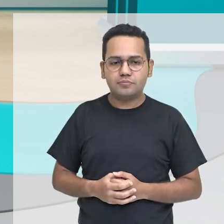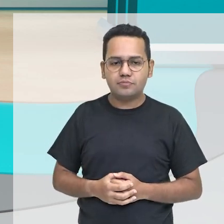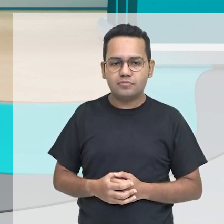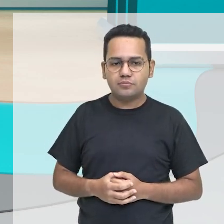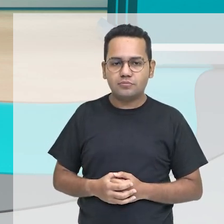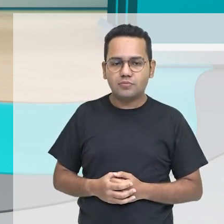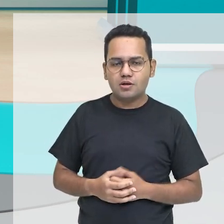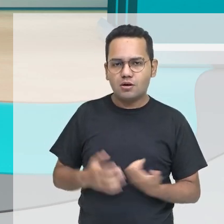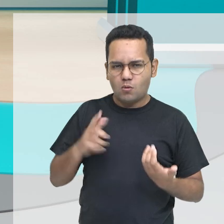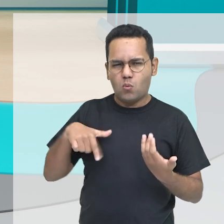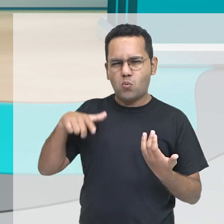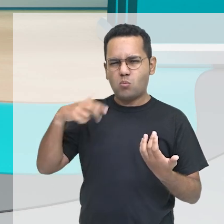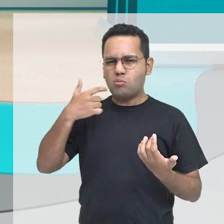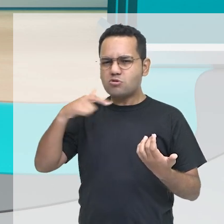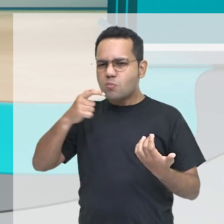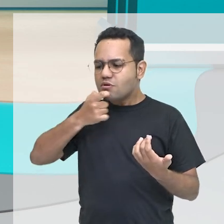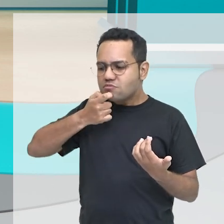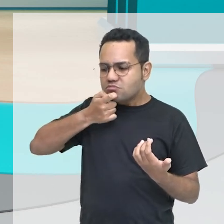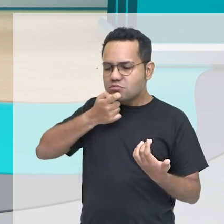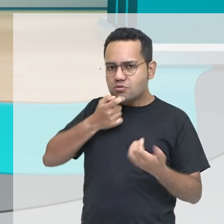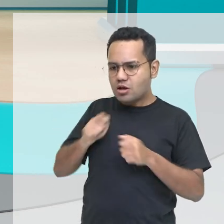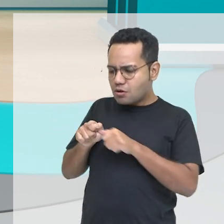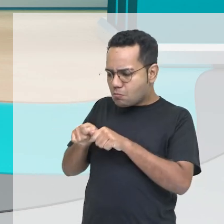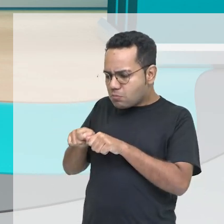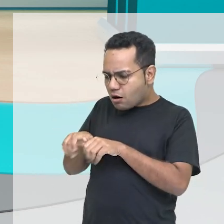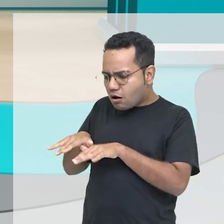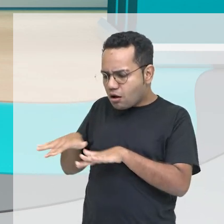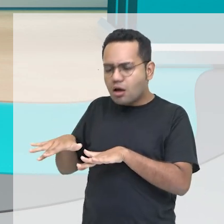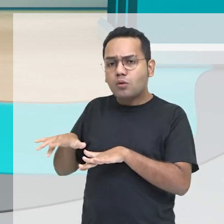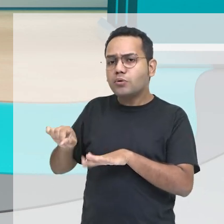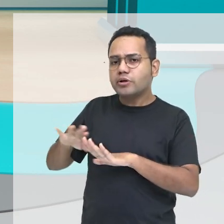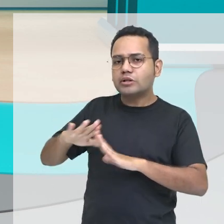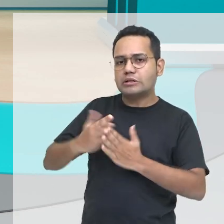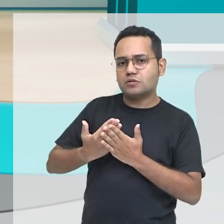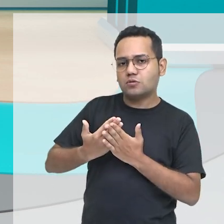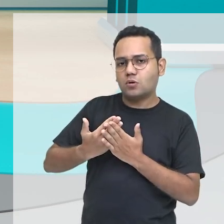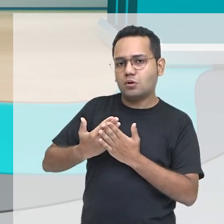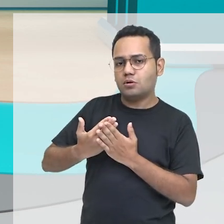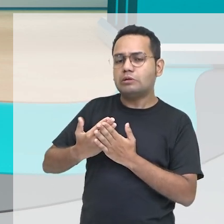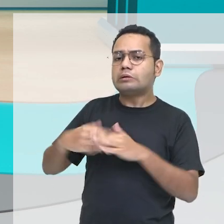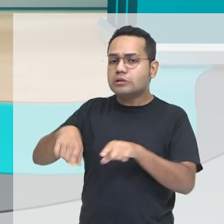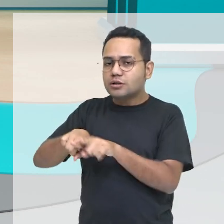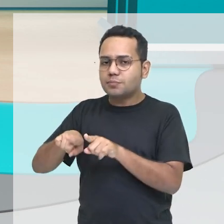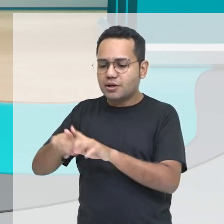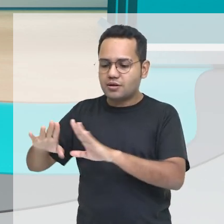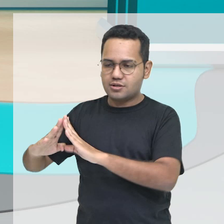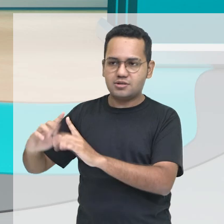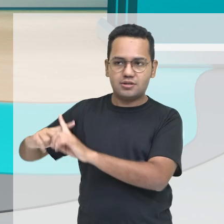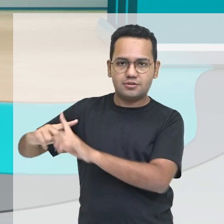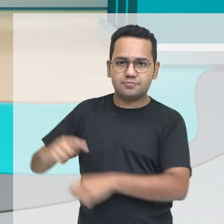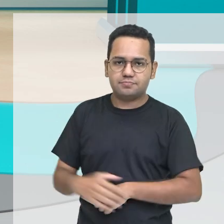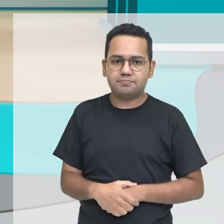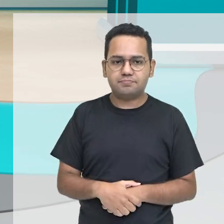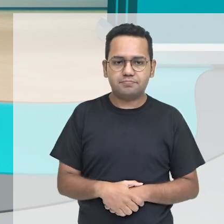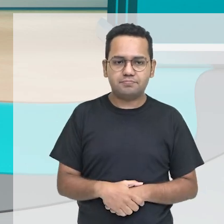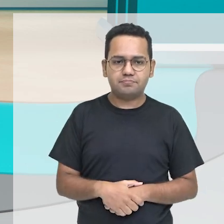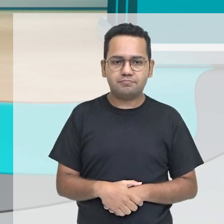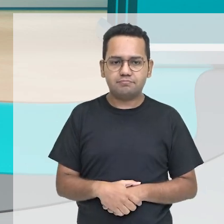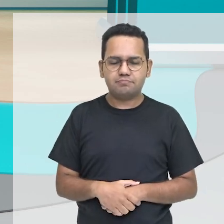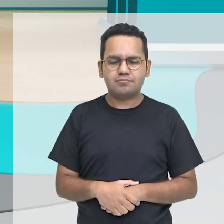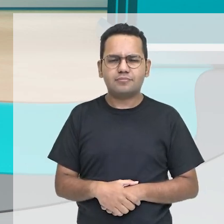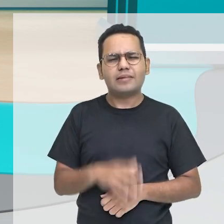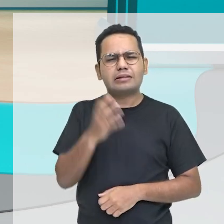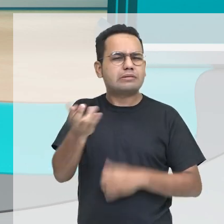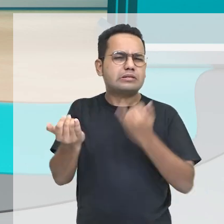a língua inglesa através das escolas e através das igrejas. Foi basicamente o que aconteceu com a gente aqui, quando